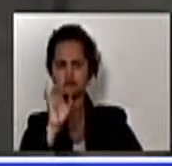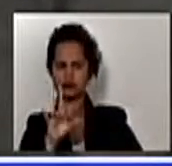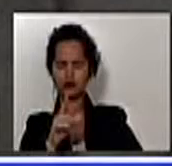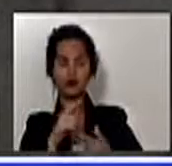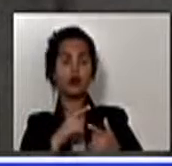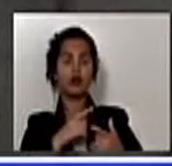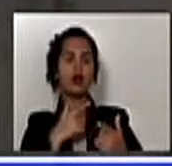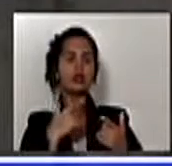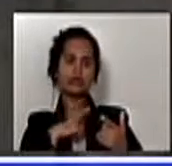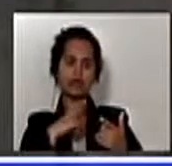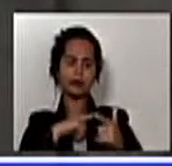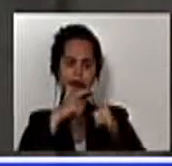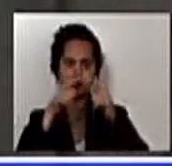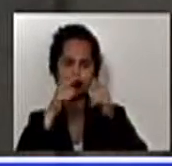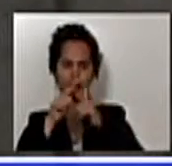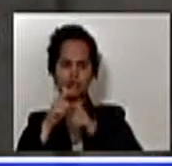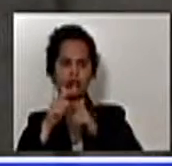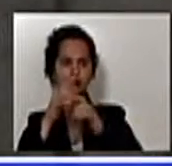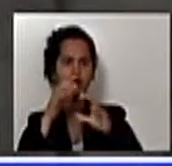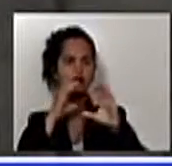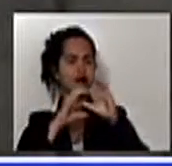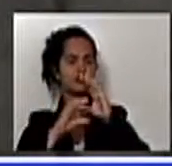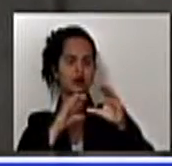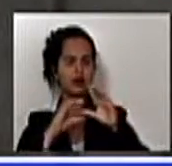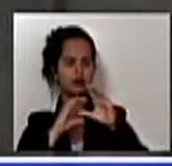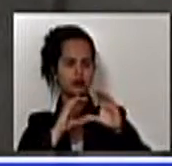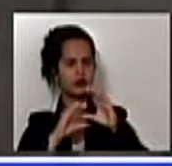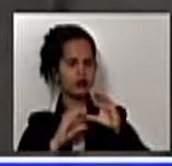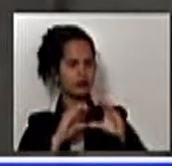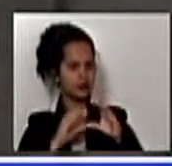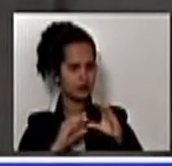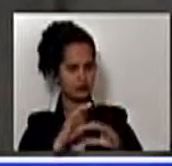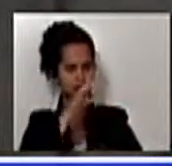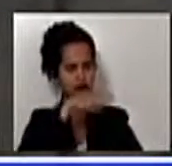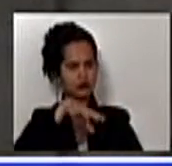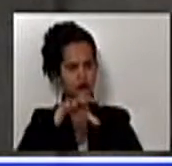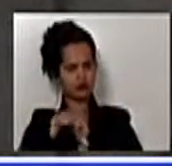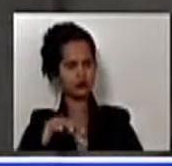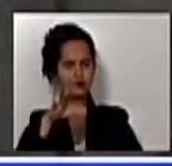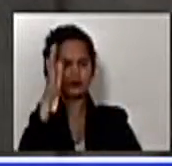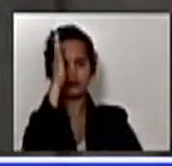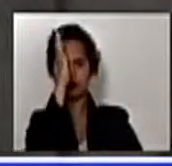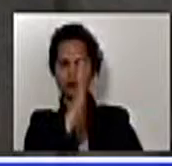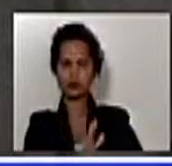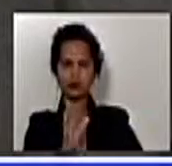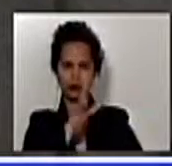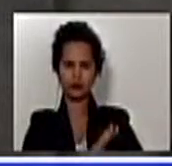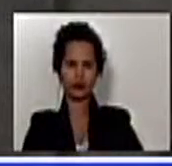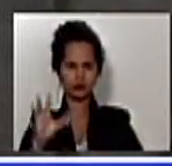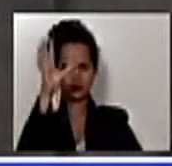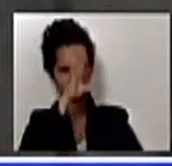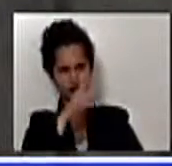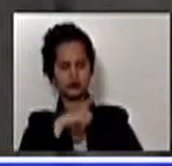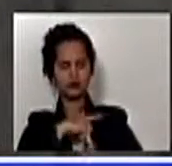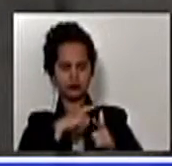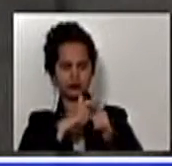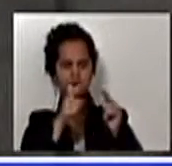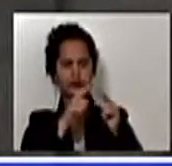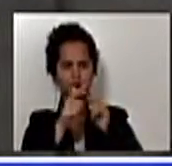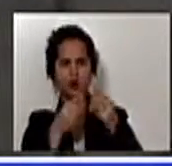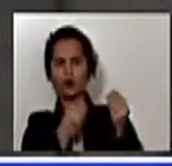de comunicações, que é um setor bastante relevante, que é um problema nacional, que é a mudança